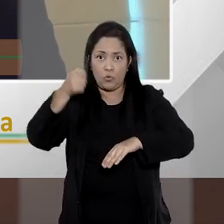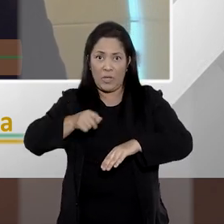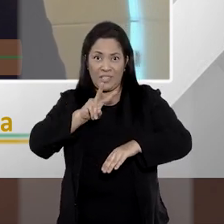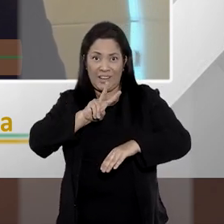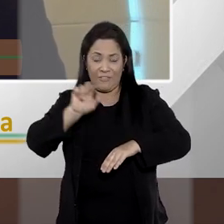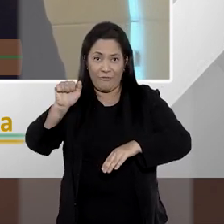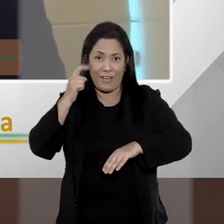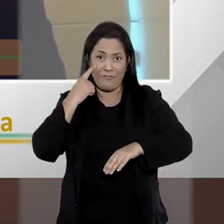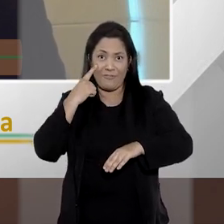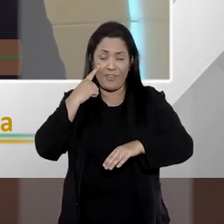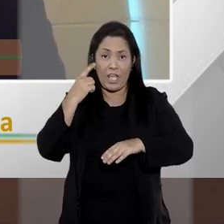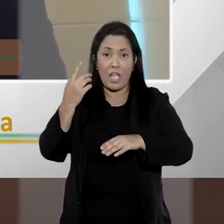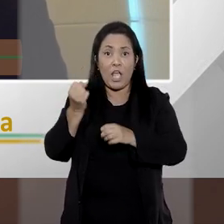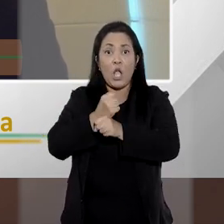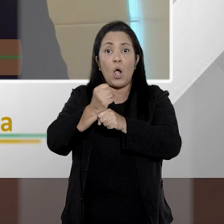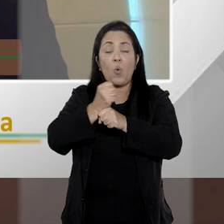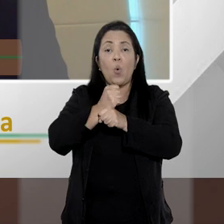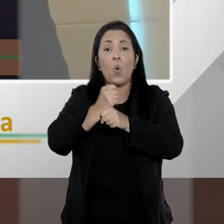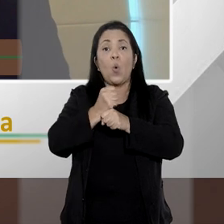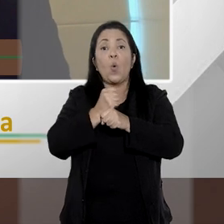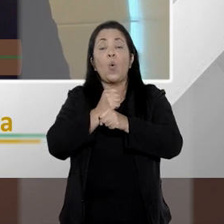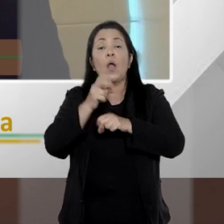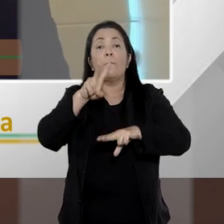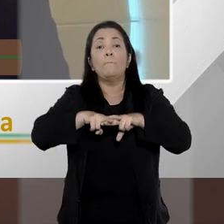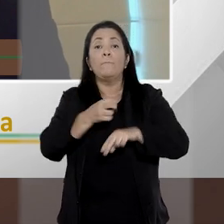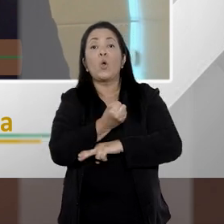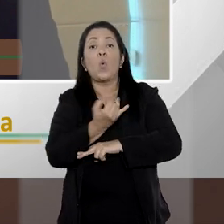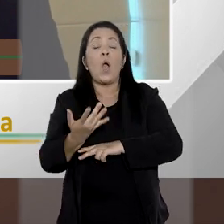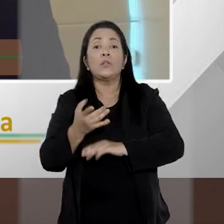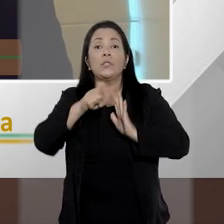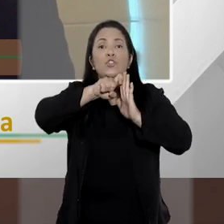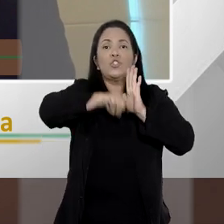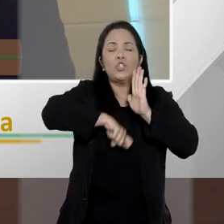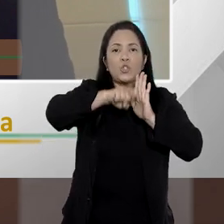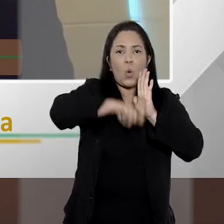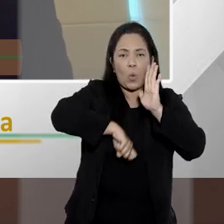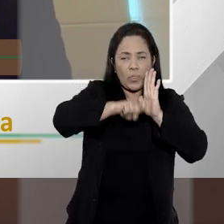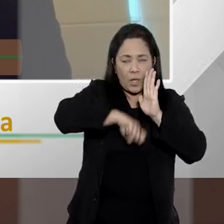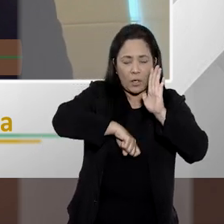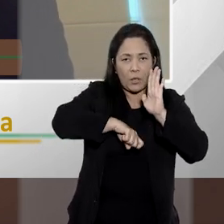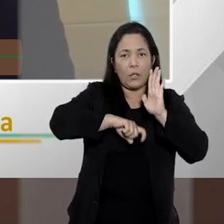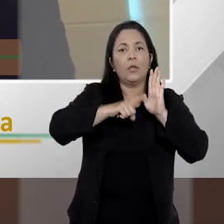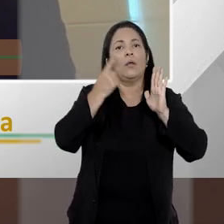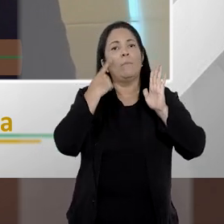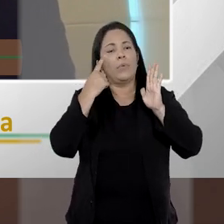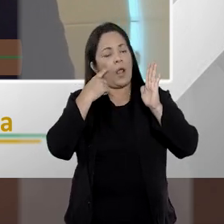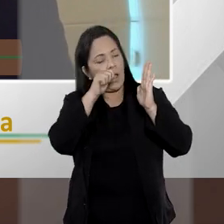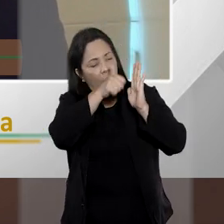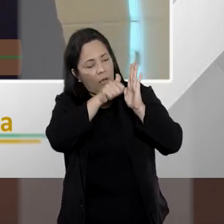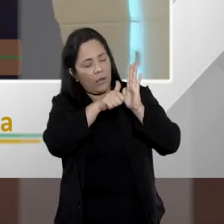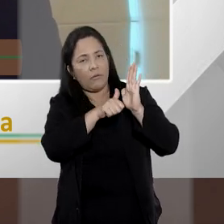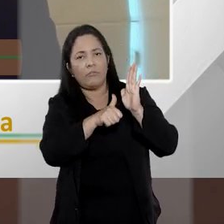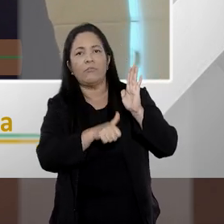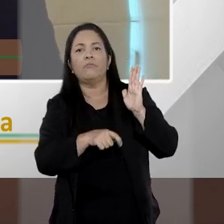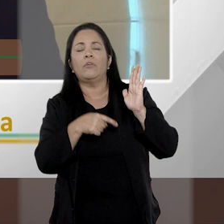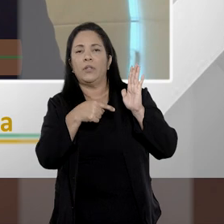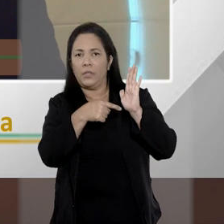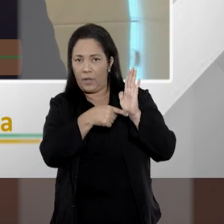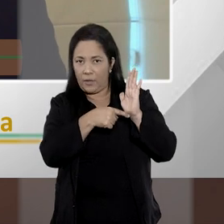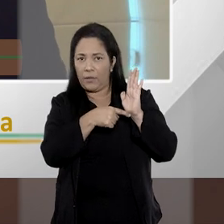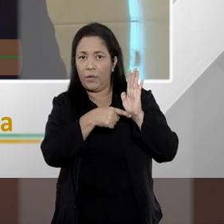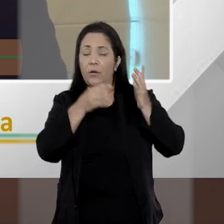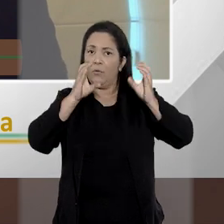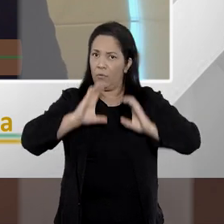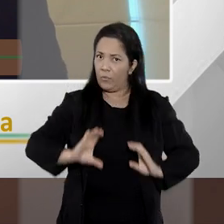a diminuição do tempo a cumprir com base em algo que é realizado por